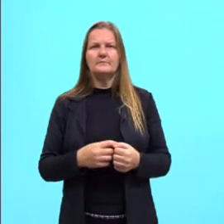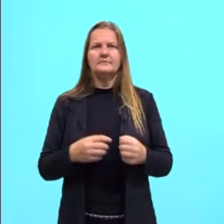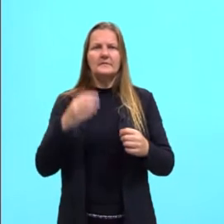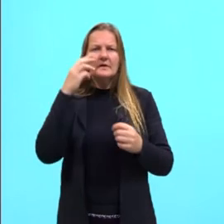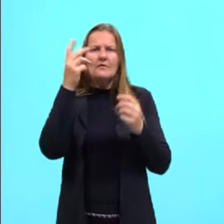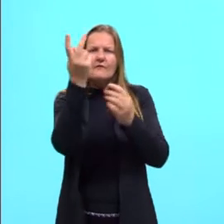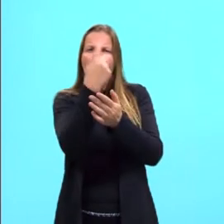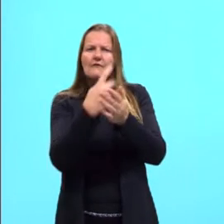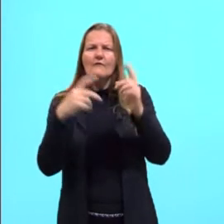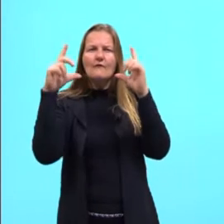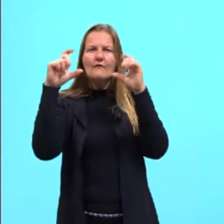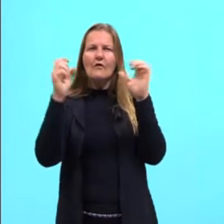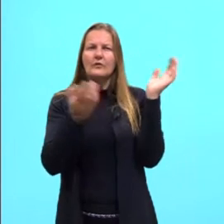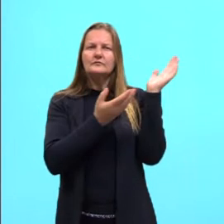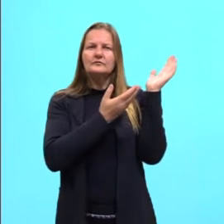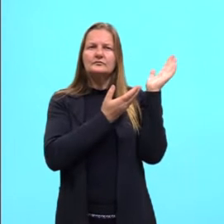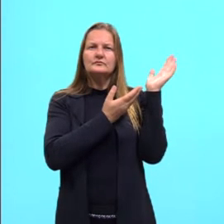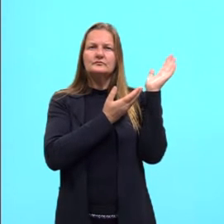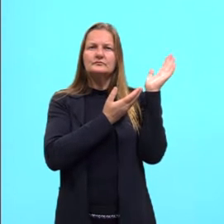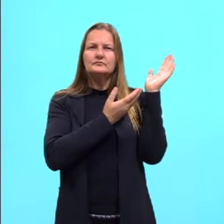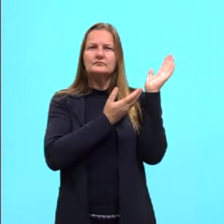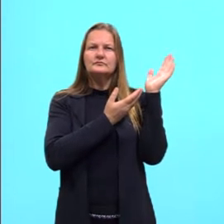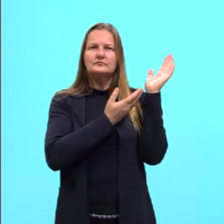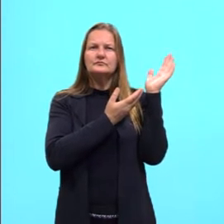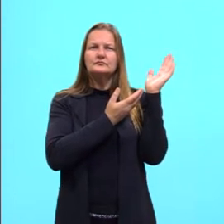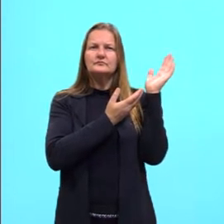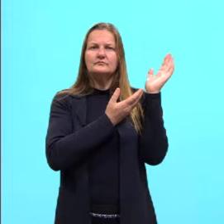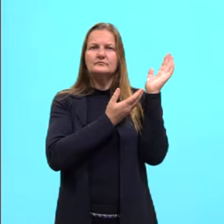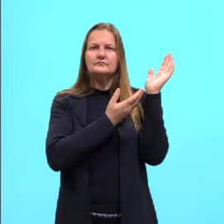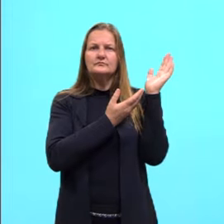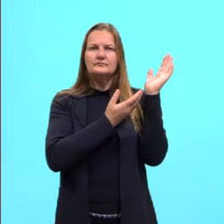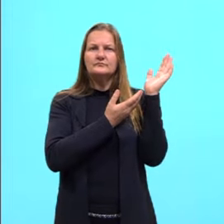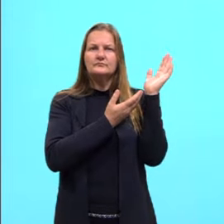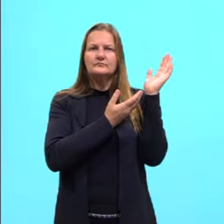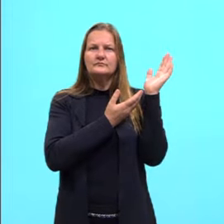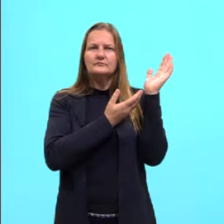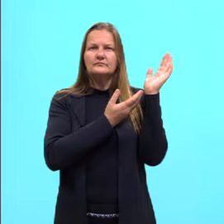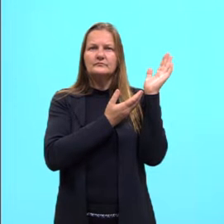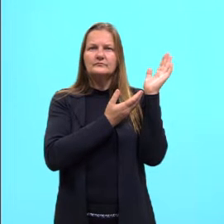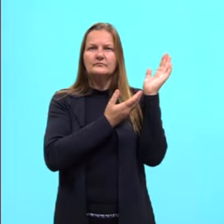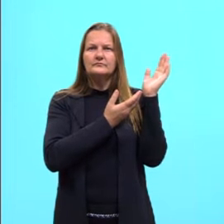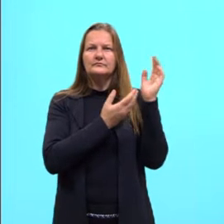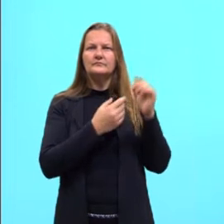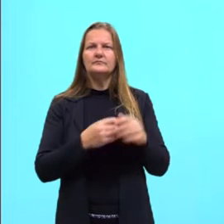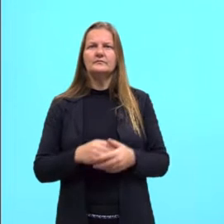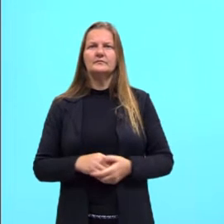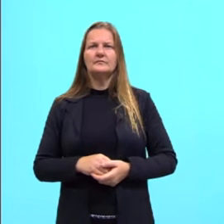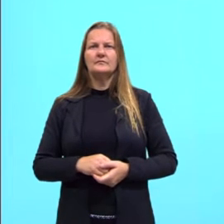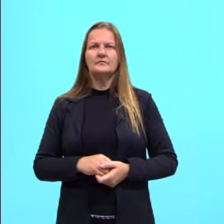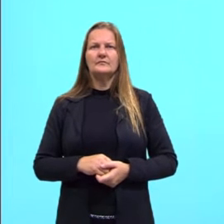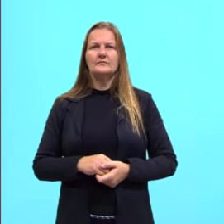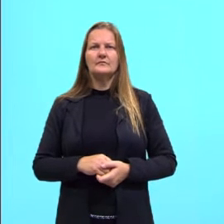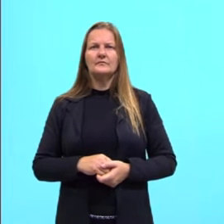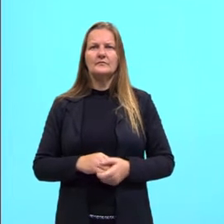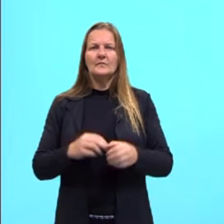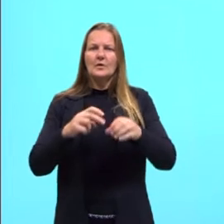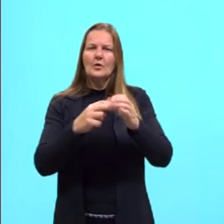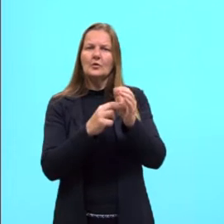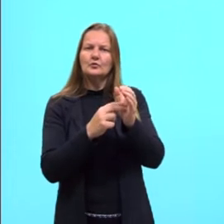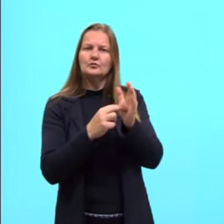imagem as cromátides-irmãs separadinhos tristes e aí o nucléolo